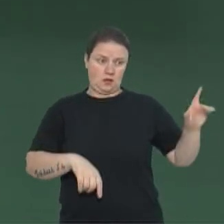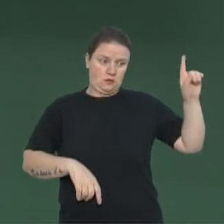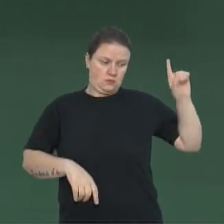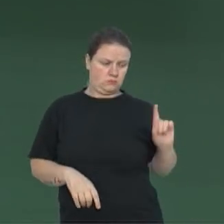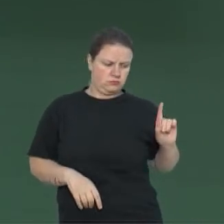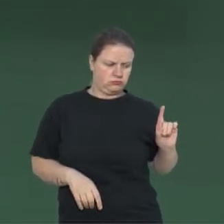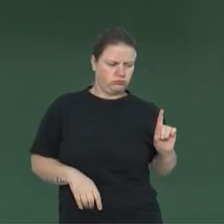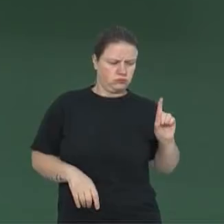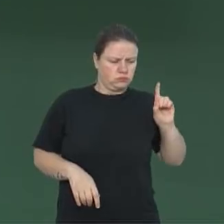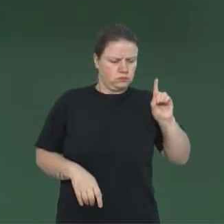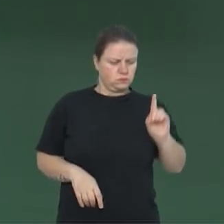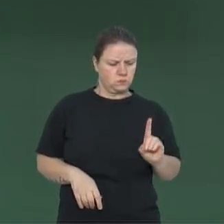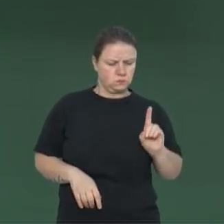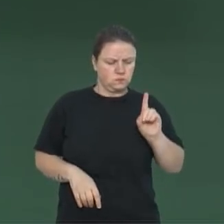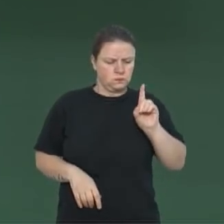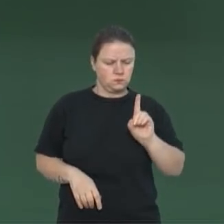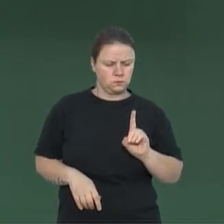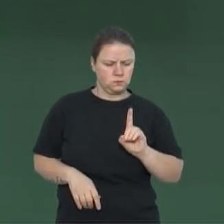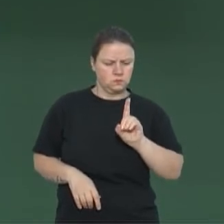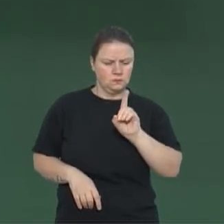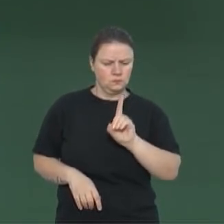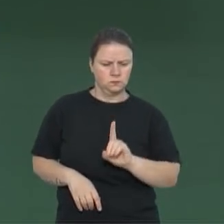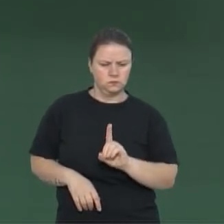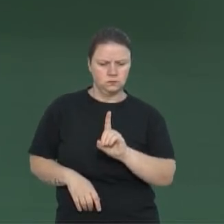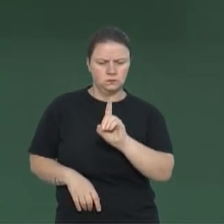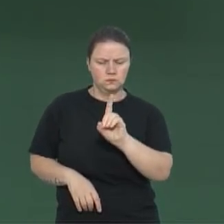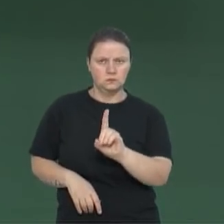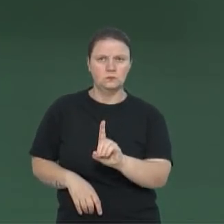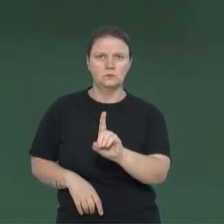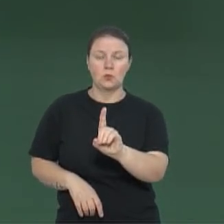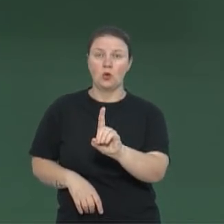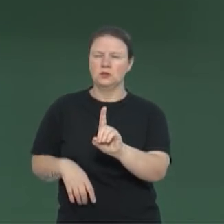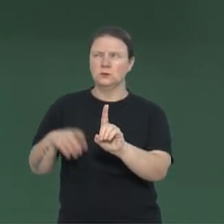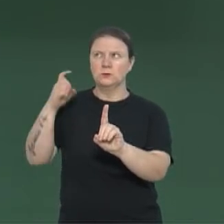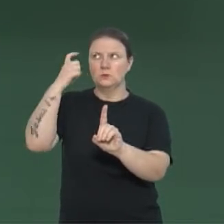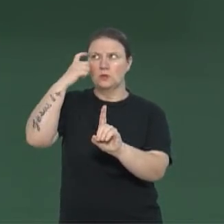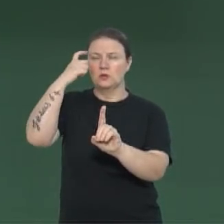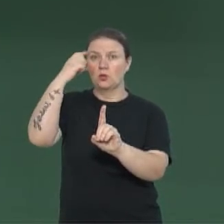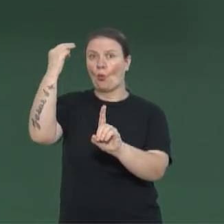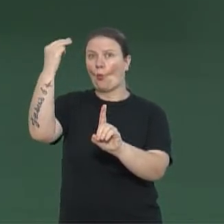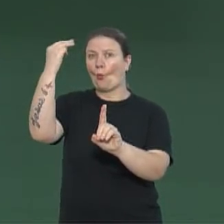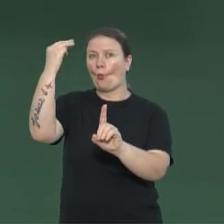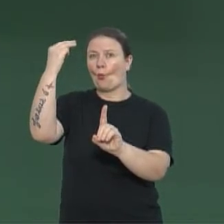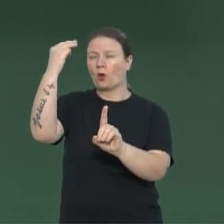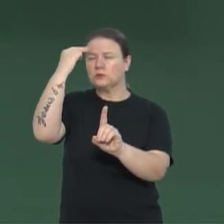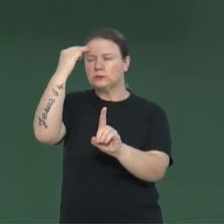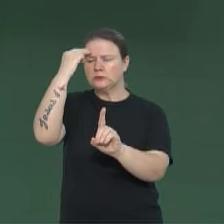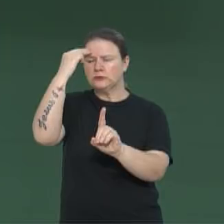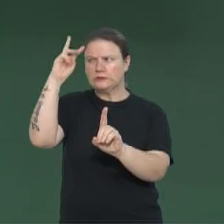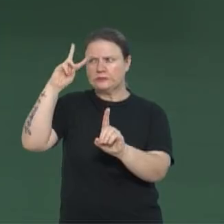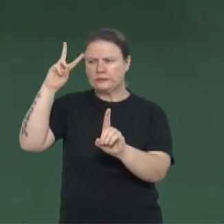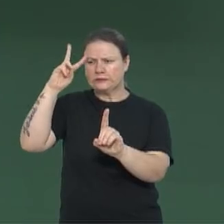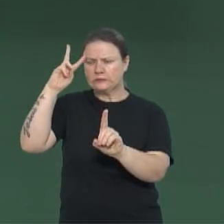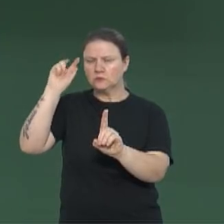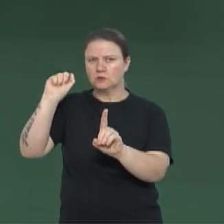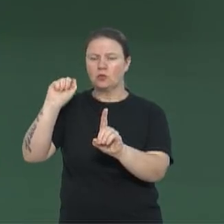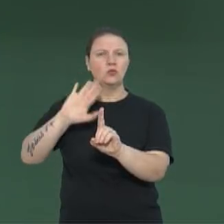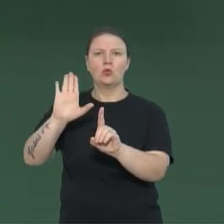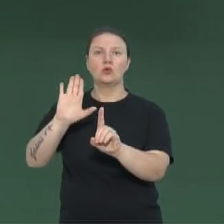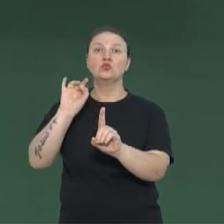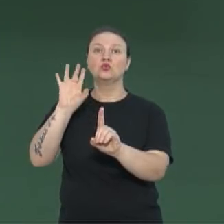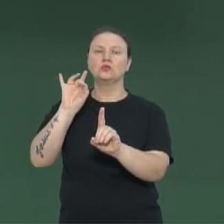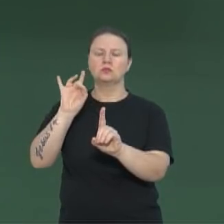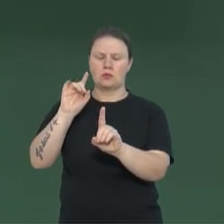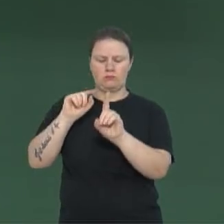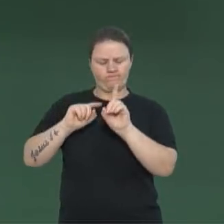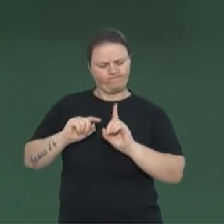em cena, ele precisa se concentrar. E não é só se concentrar mentalmente para que o trabalho dele em cena